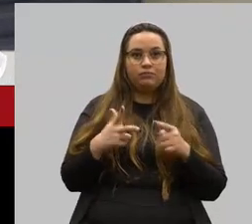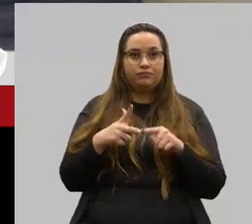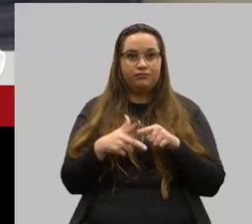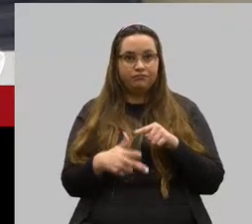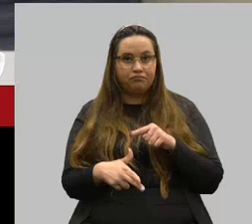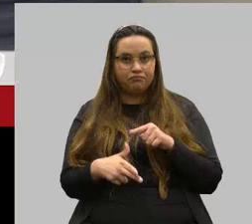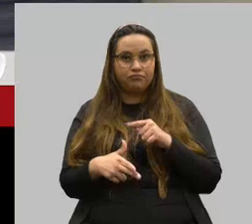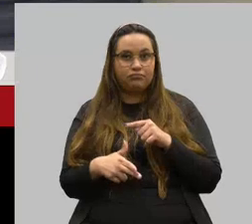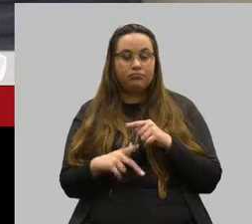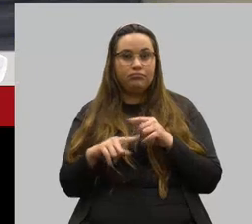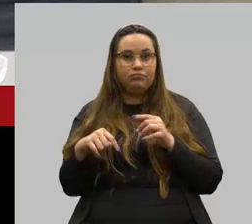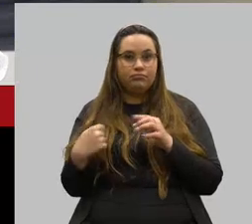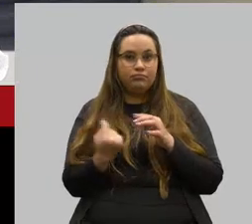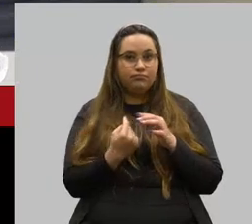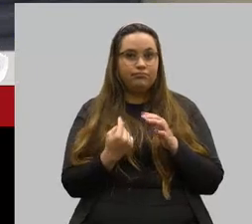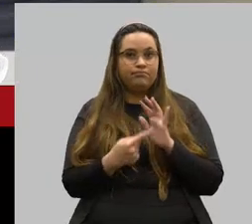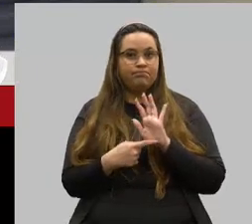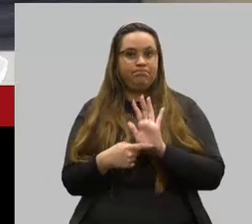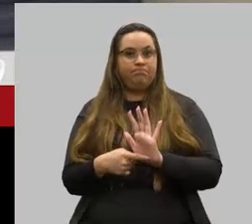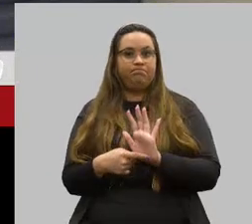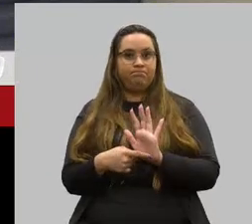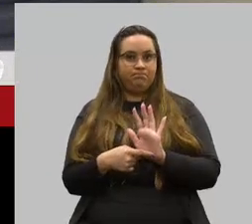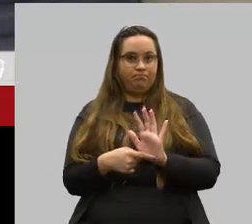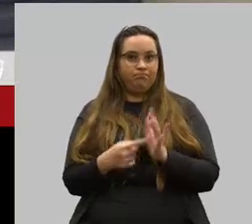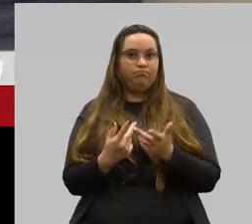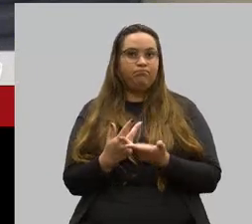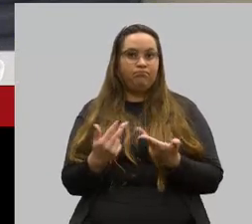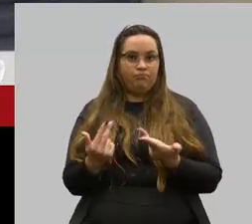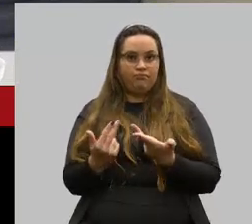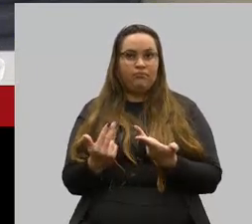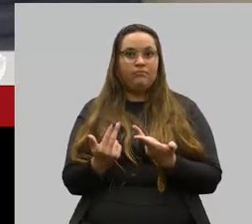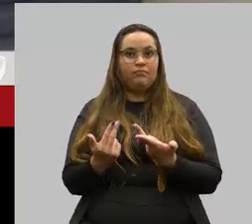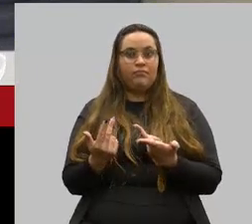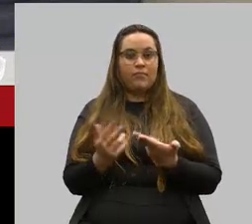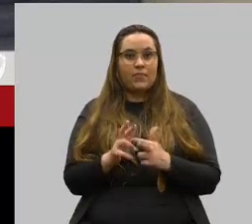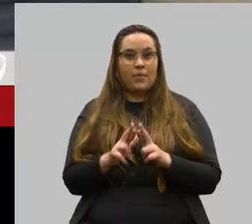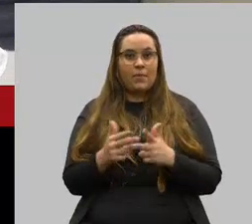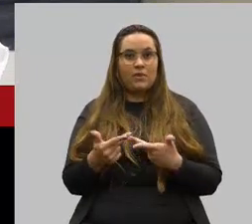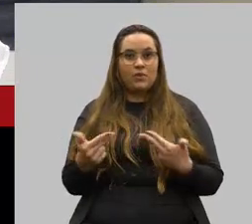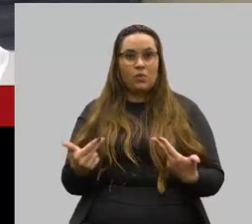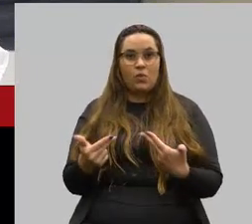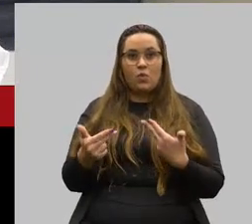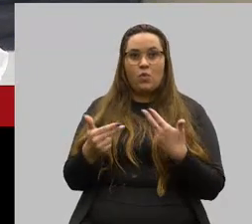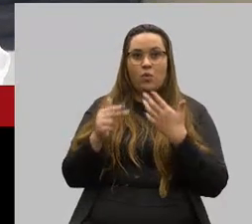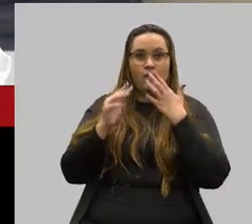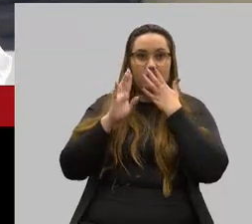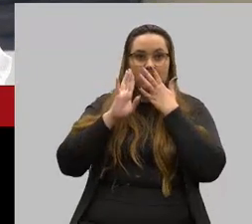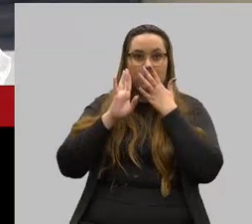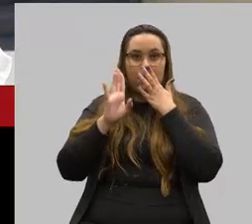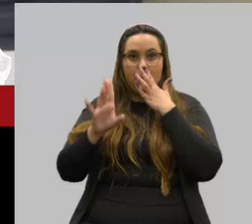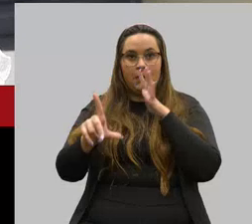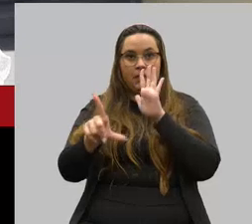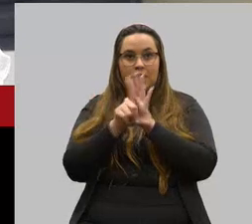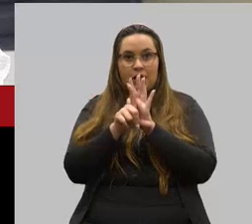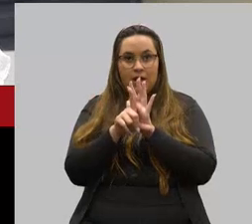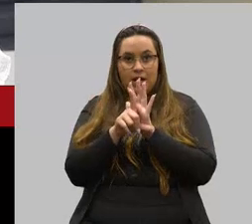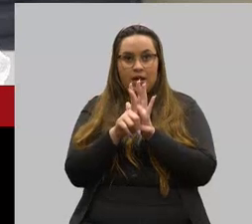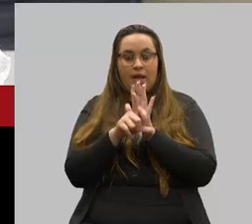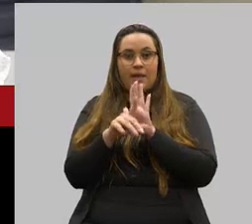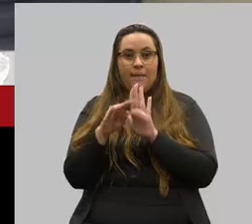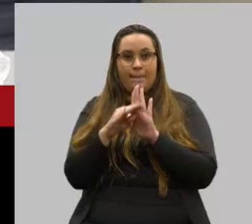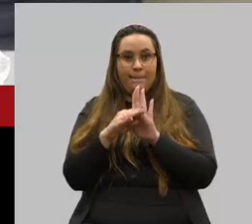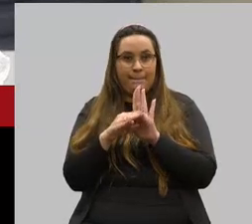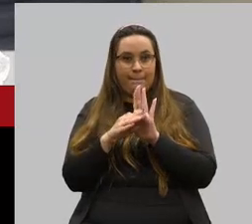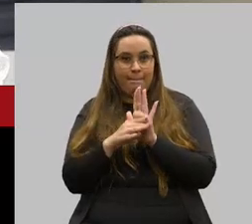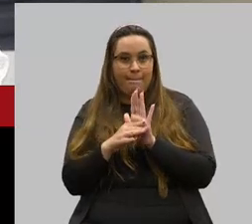esse efetivo legal né então são restrições legais né mas eh o que a gente pode dizer que tanto da parte